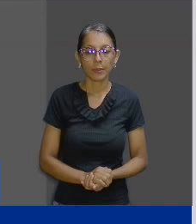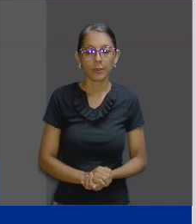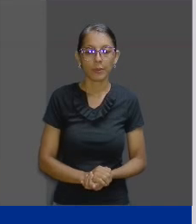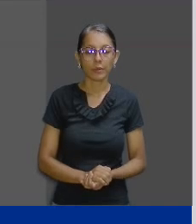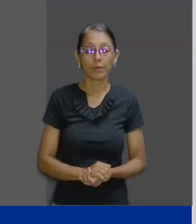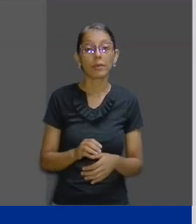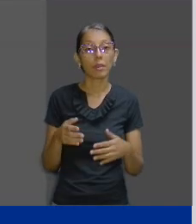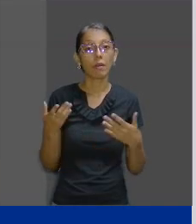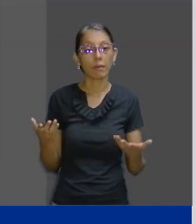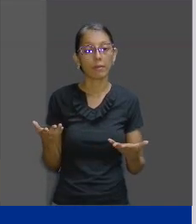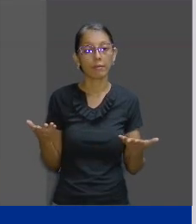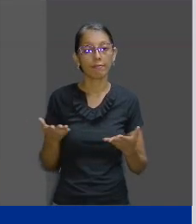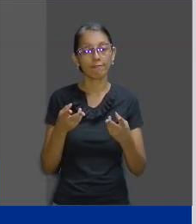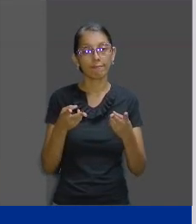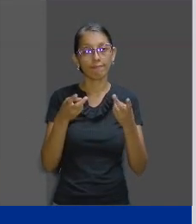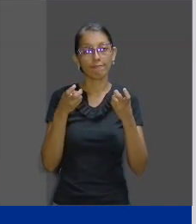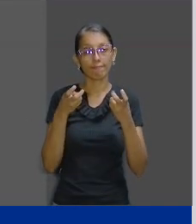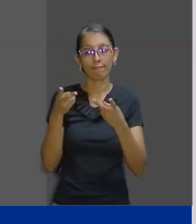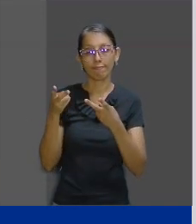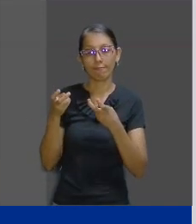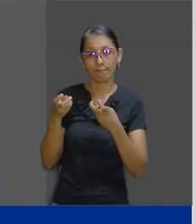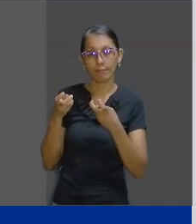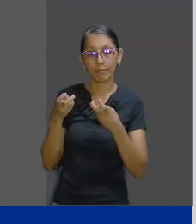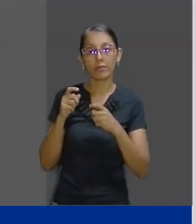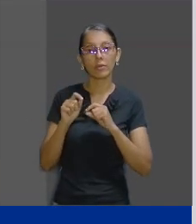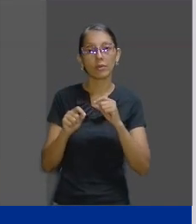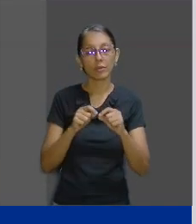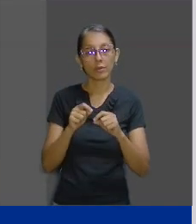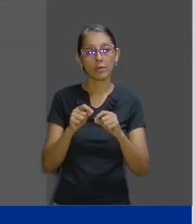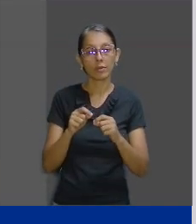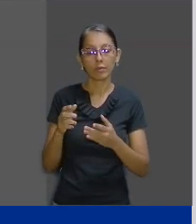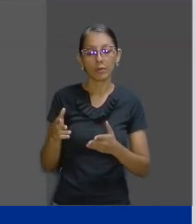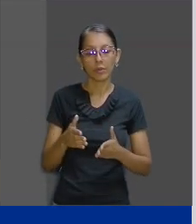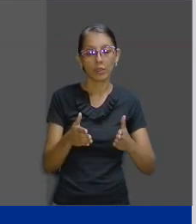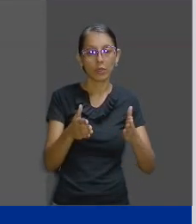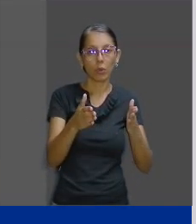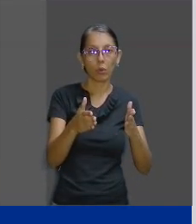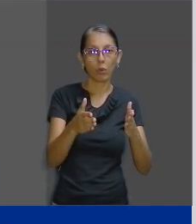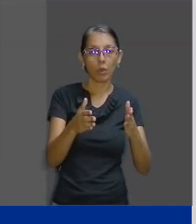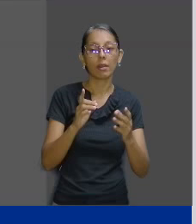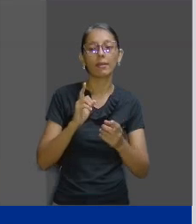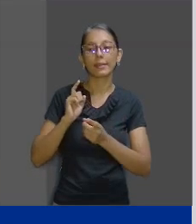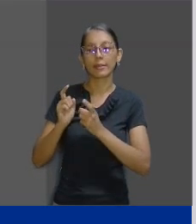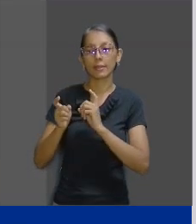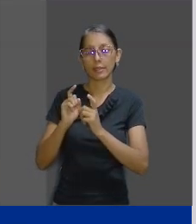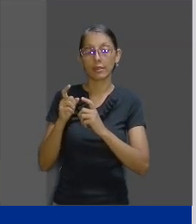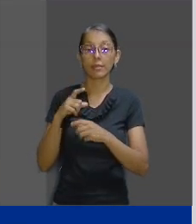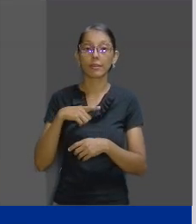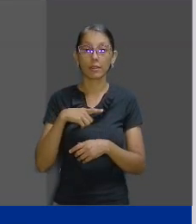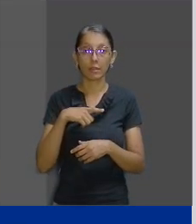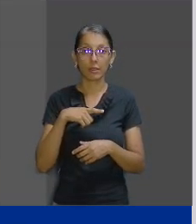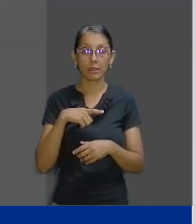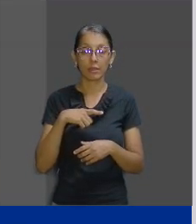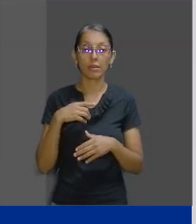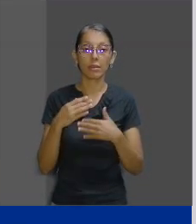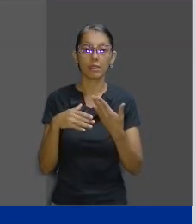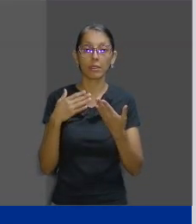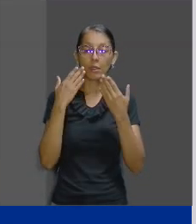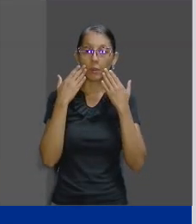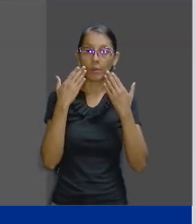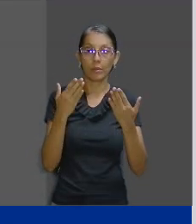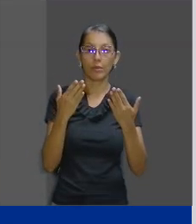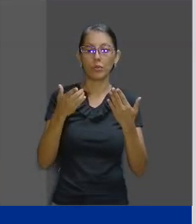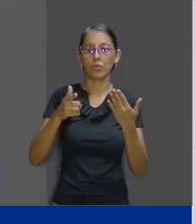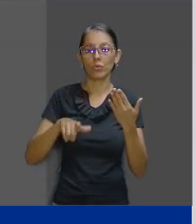Amanajás. Então, o que se vê aqui é a realização do trajeto antes discutido por eles e que mais tarde nós vamos mostrar que